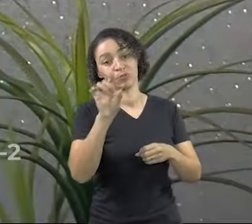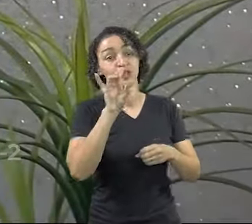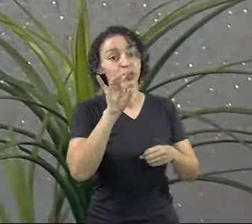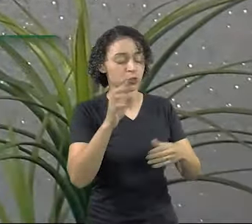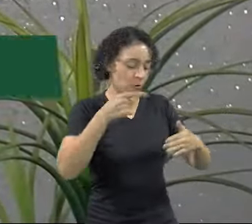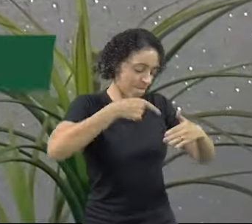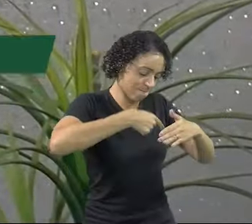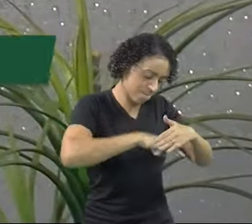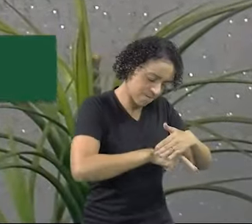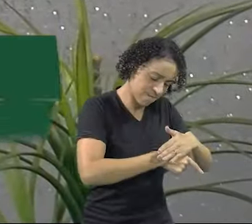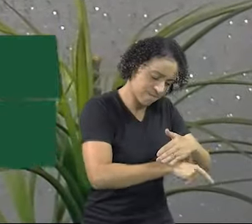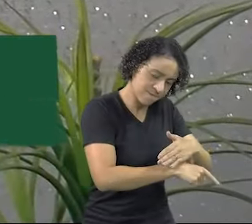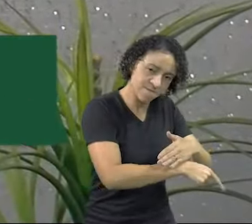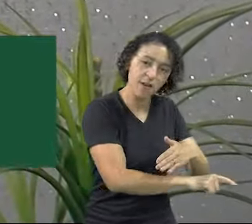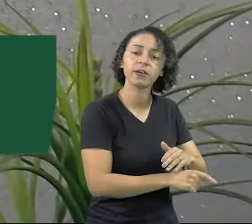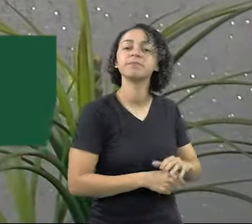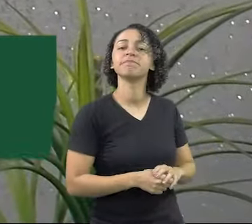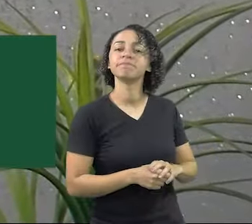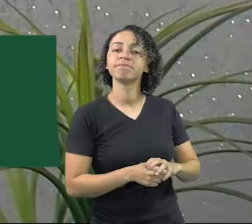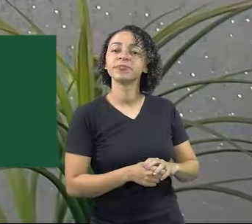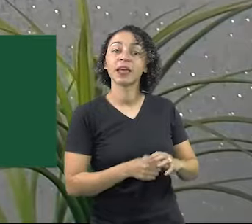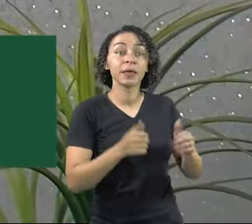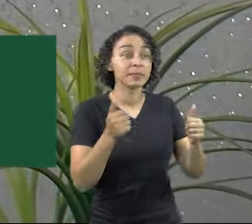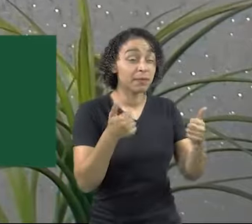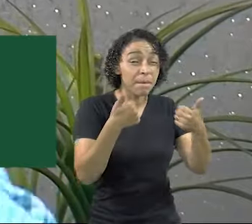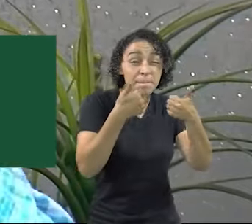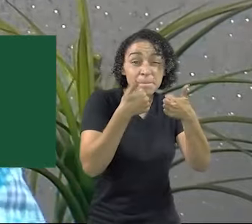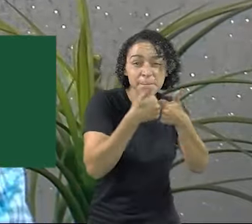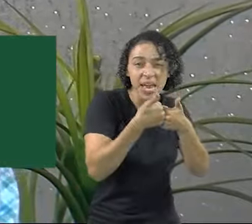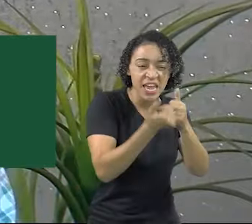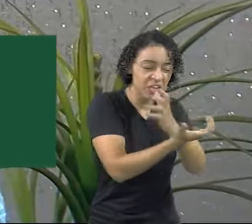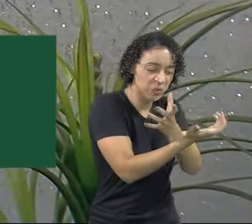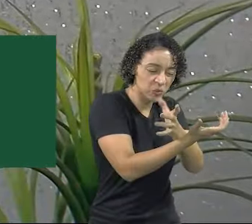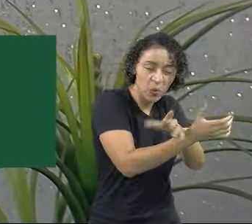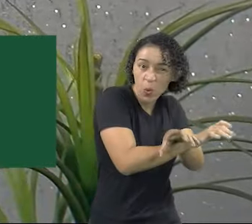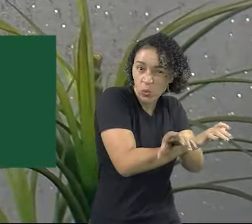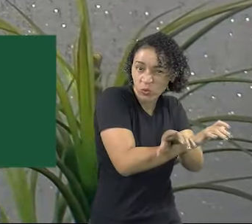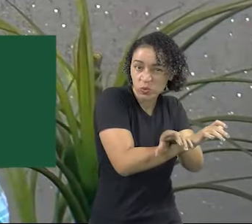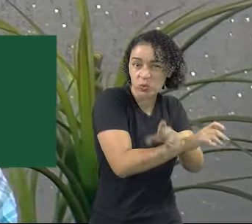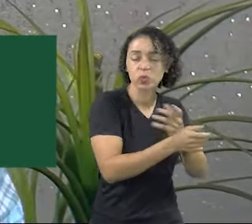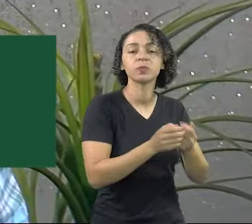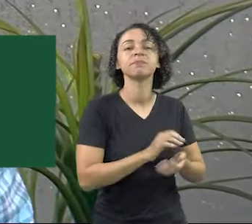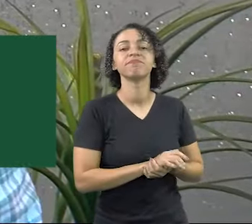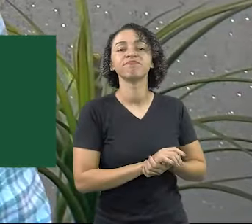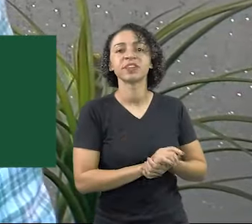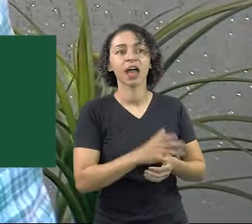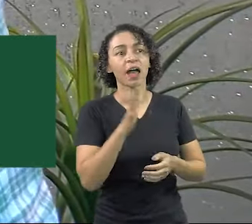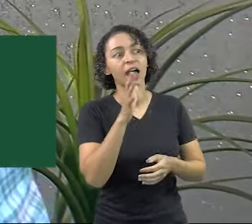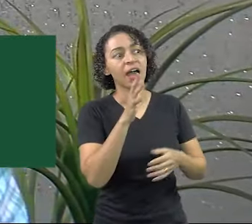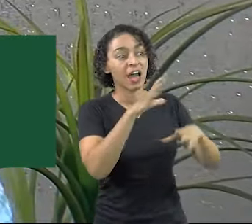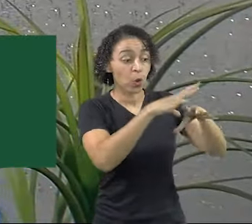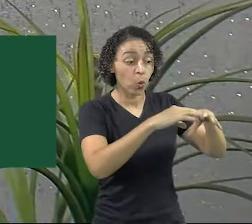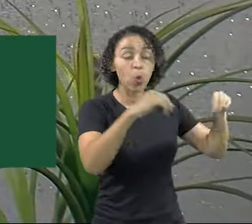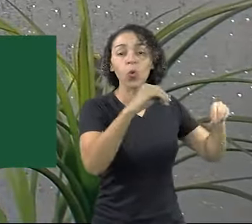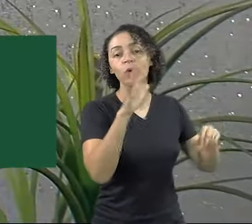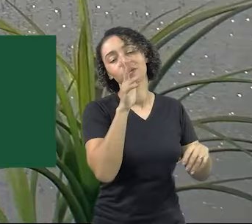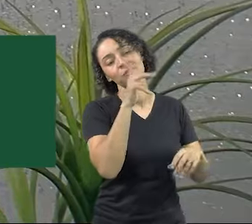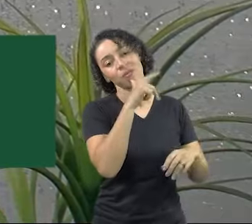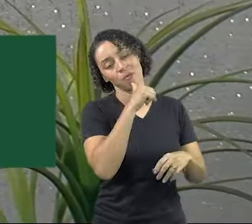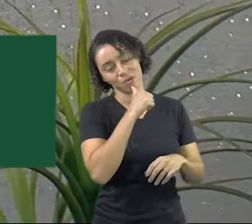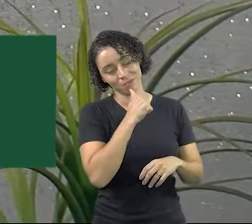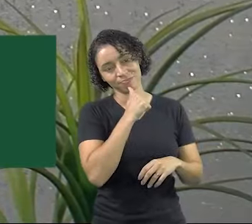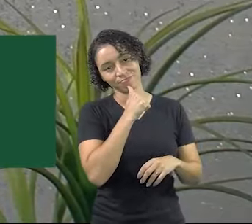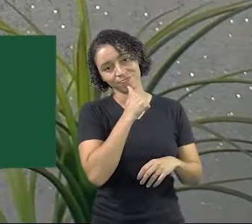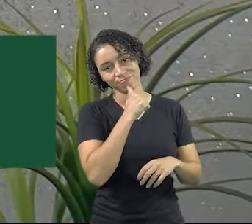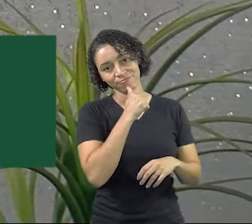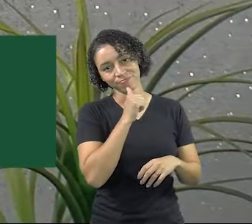estava pertinho do osso dos seus pés vai demorar sará vai demorar e realmente demorou muito